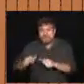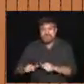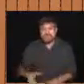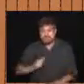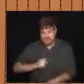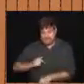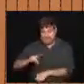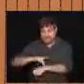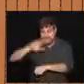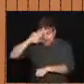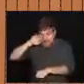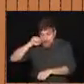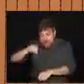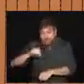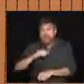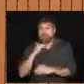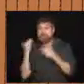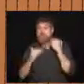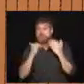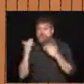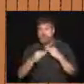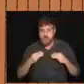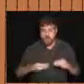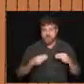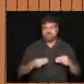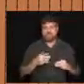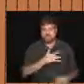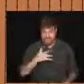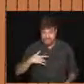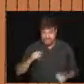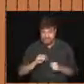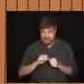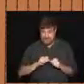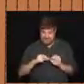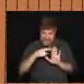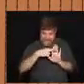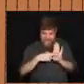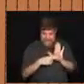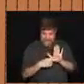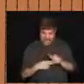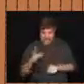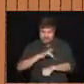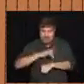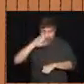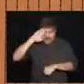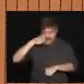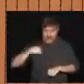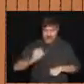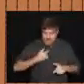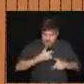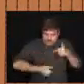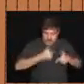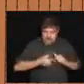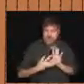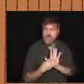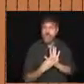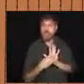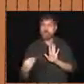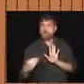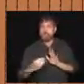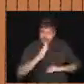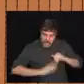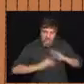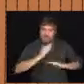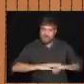mais mortes. O Ministério da Saúde fez o protocolo de atendimento à dengue pelo trabalho que nós fizemos aqui